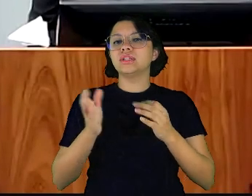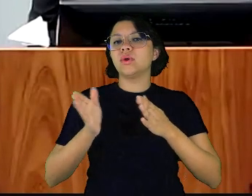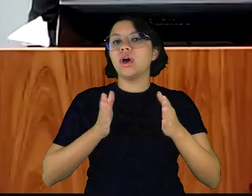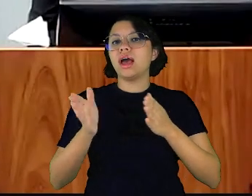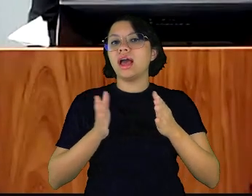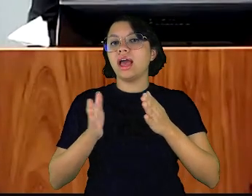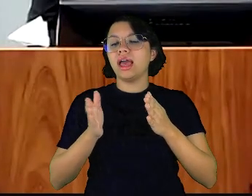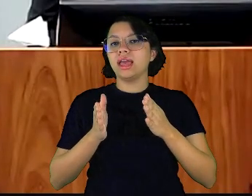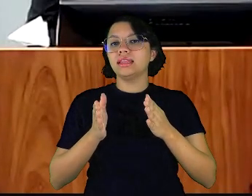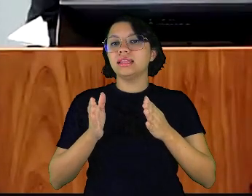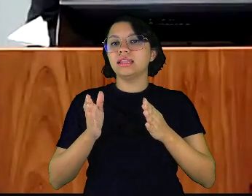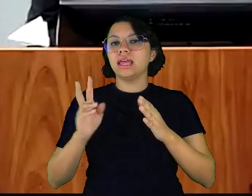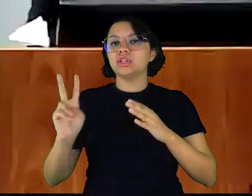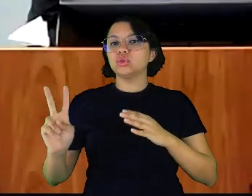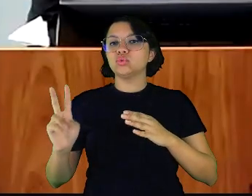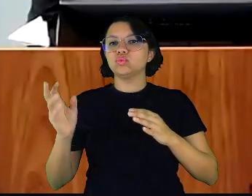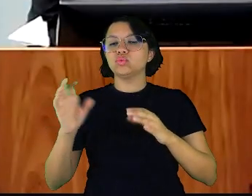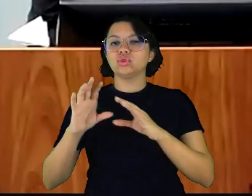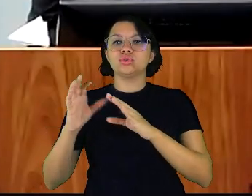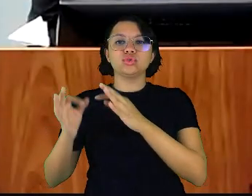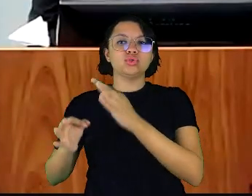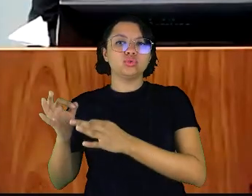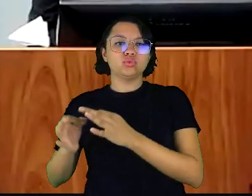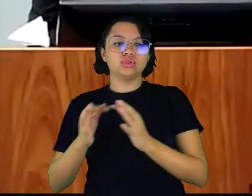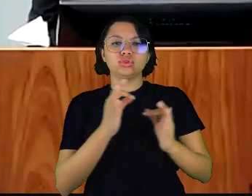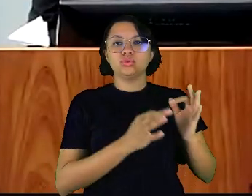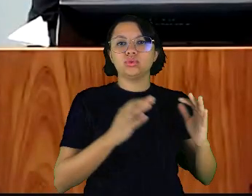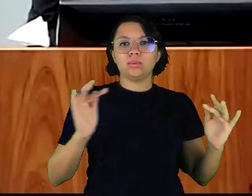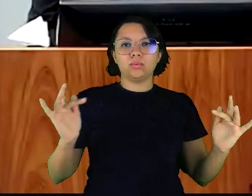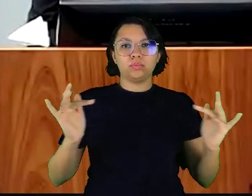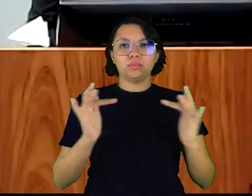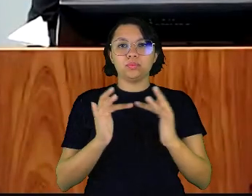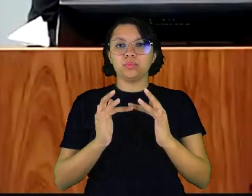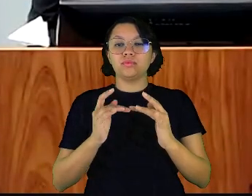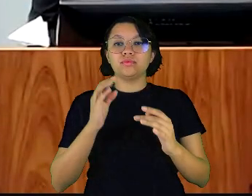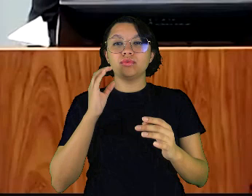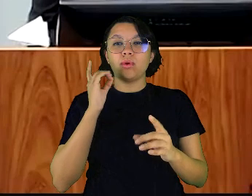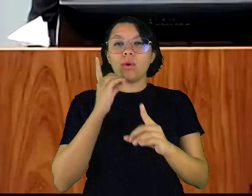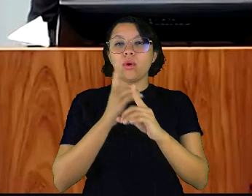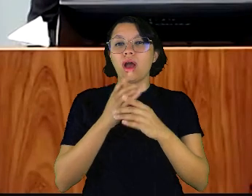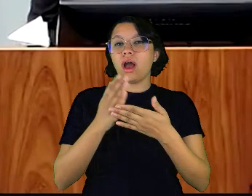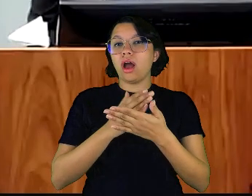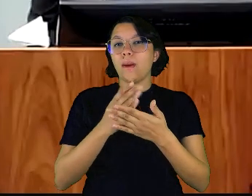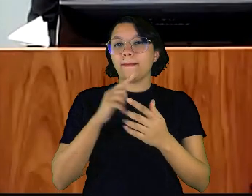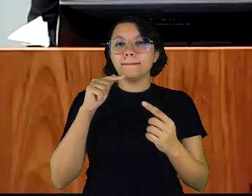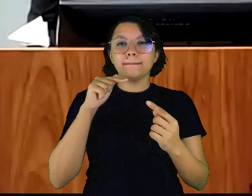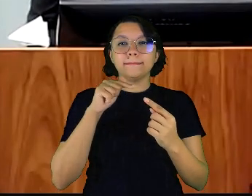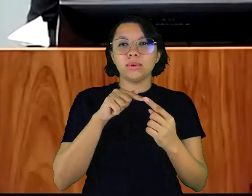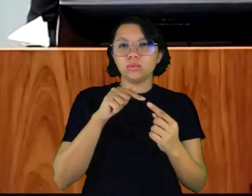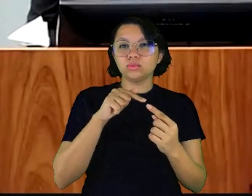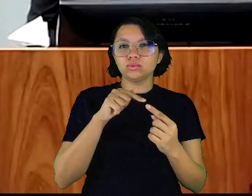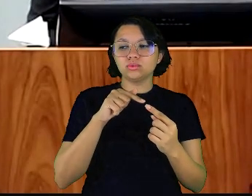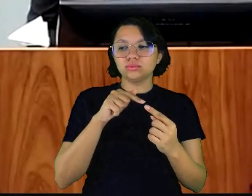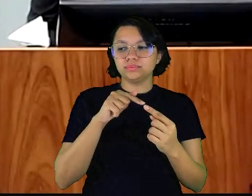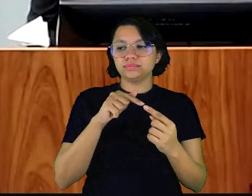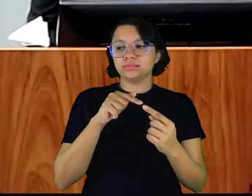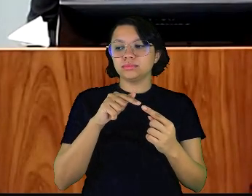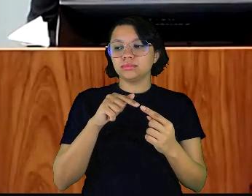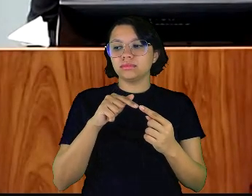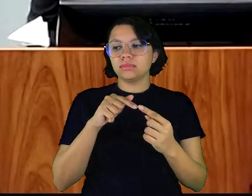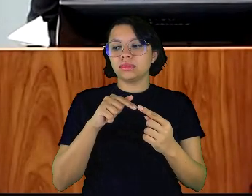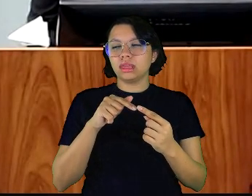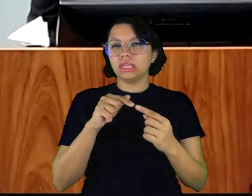duas justiças, foram detectados alguns pontos fundamentais de dissídio ou